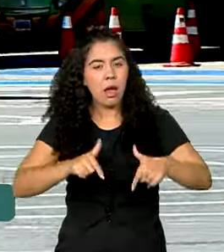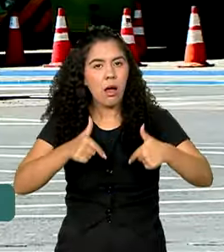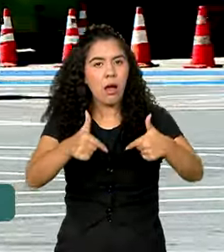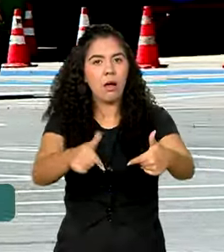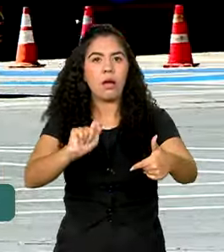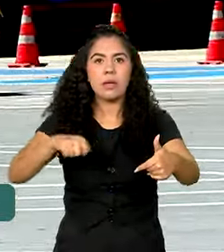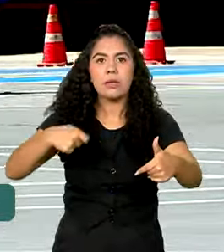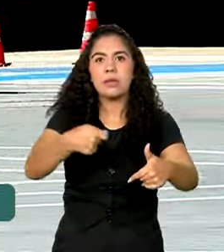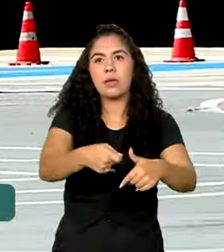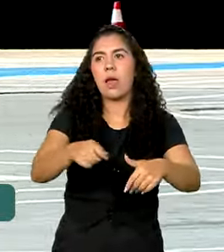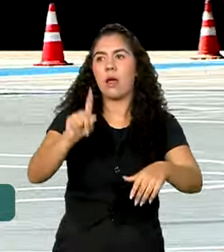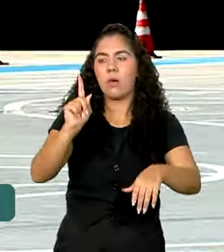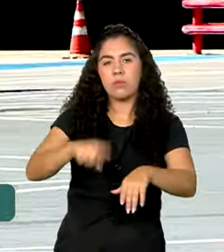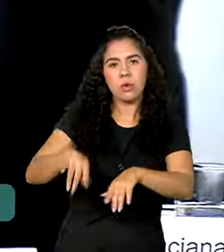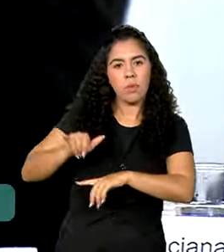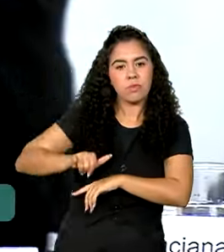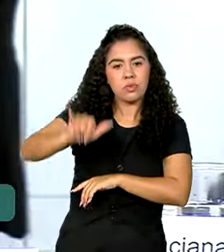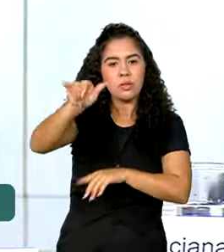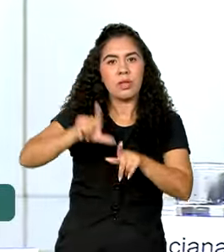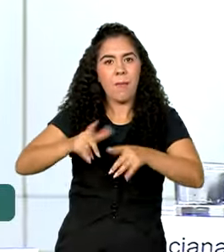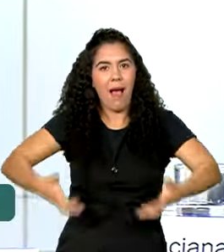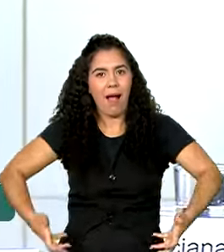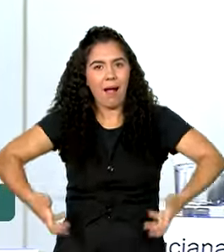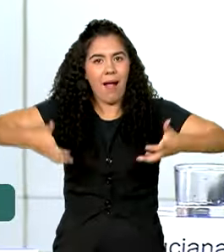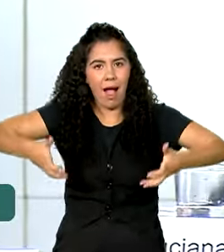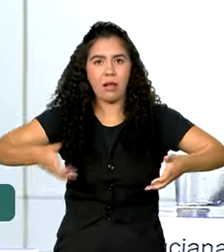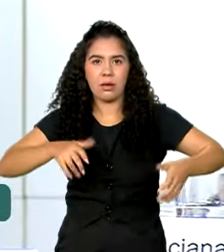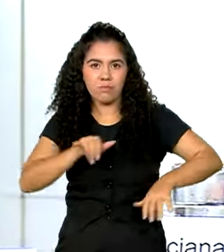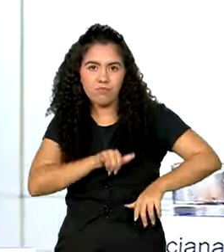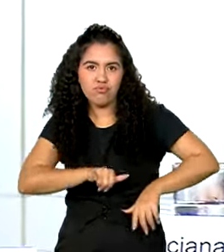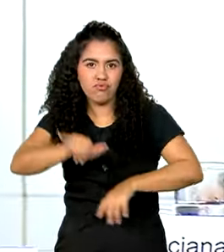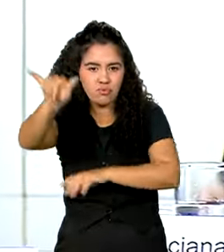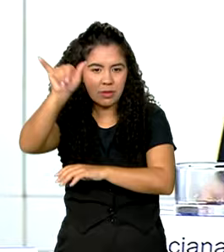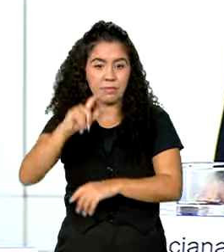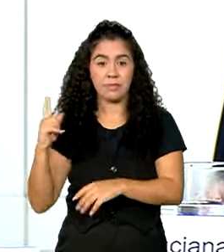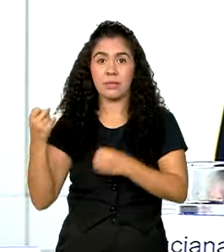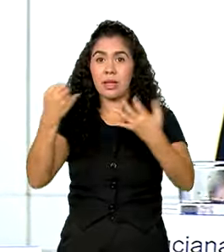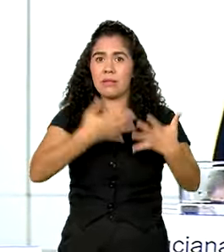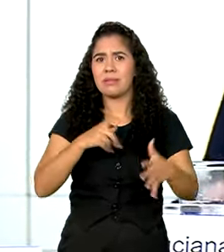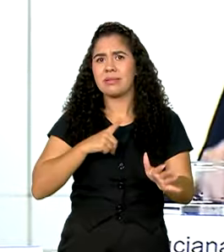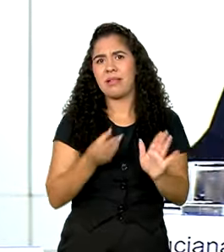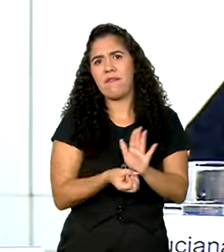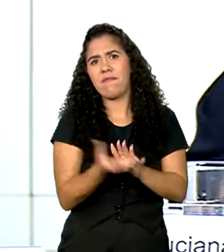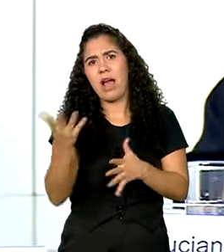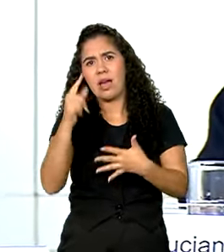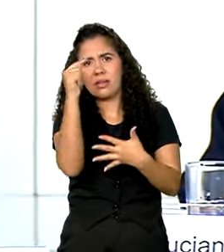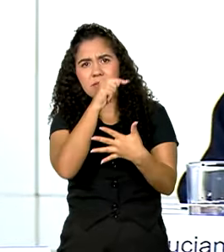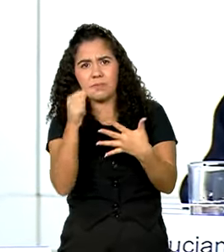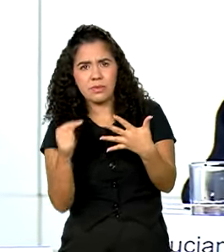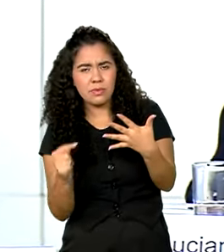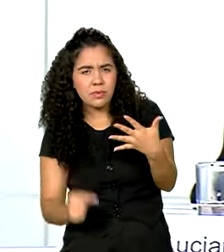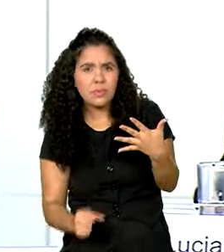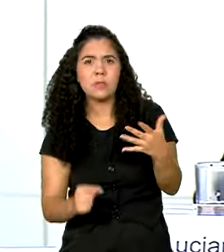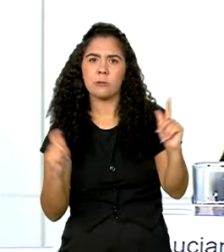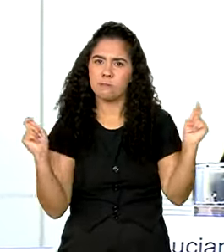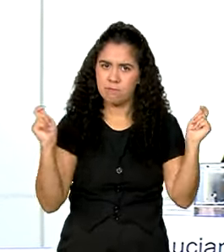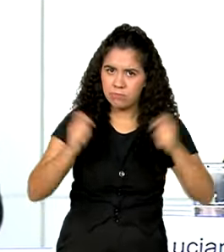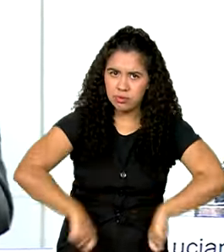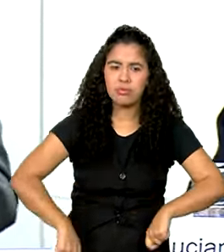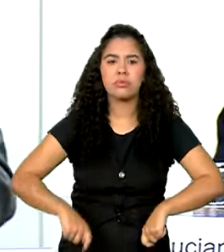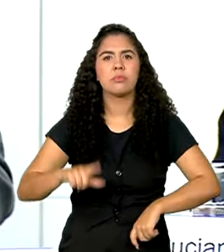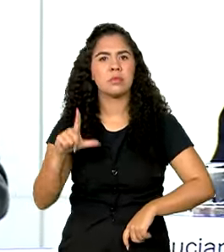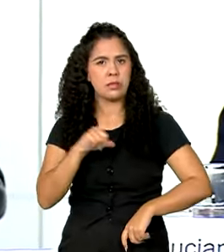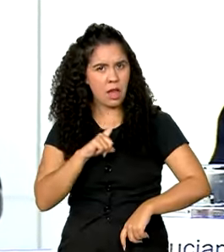como meio de transporte de cargas. Nós temos inúmeras possibilidades, potencial